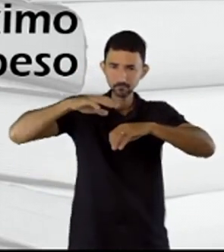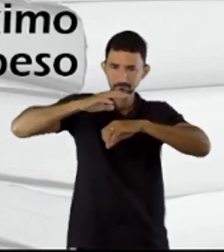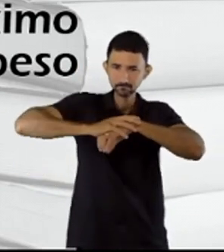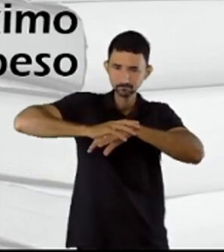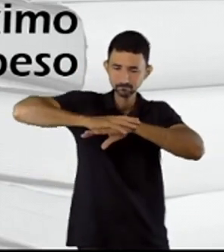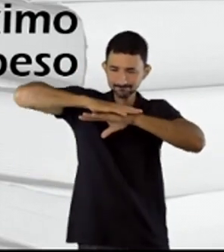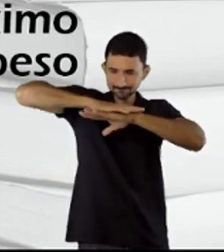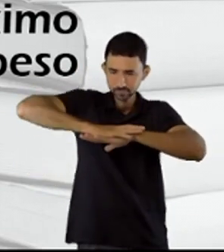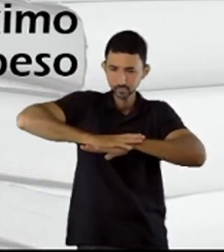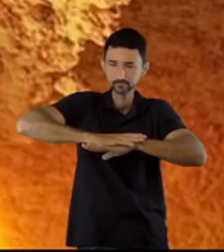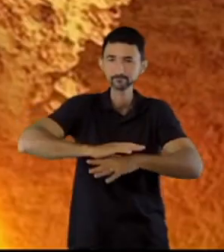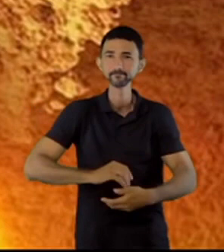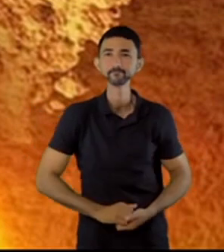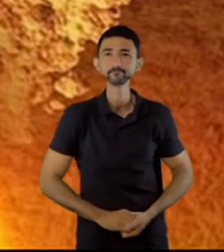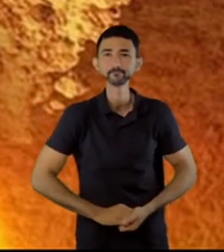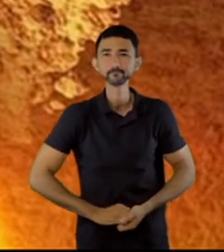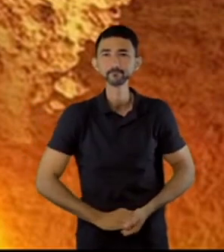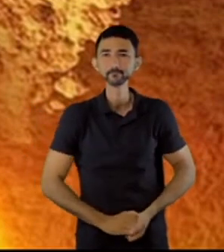condensar, né?